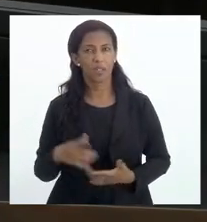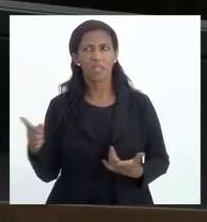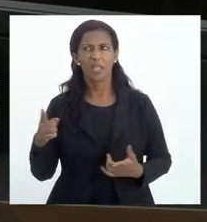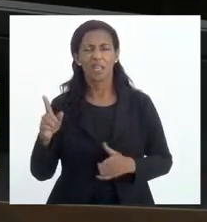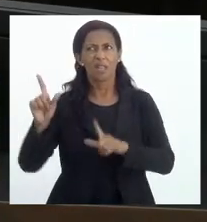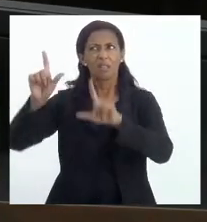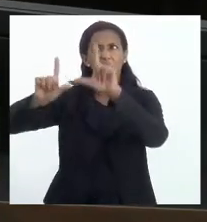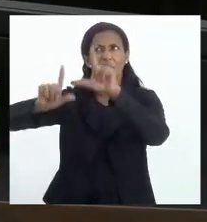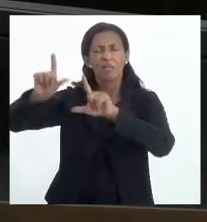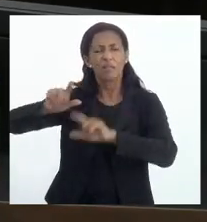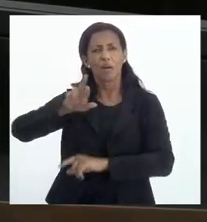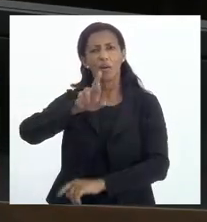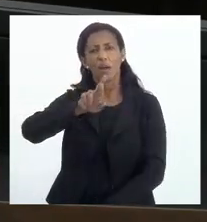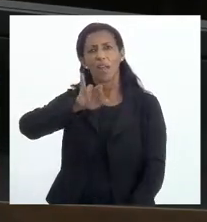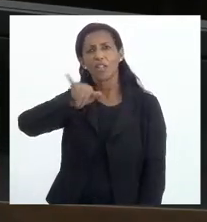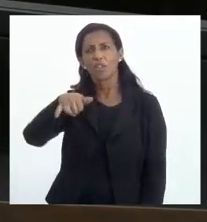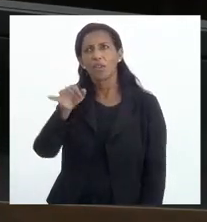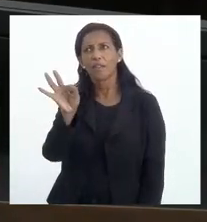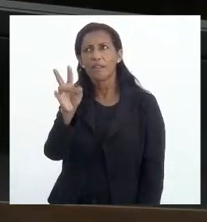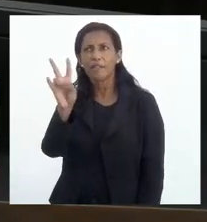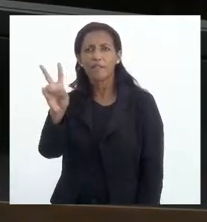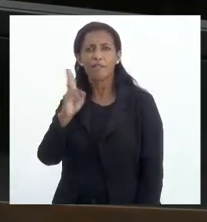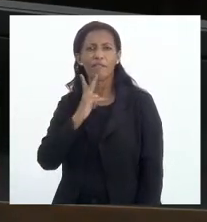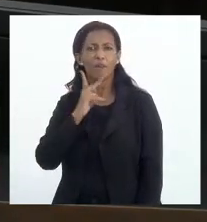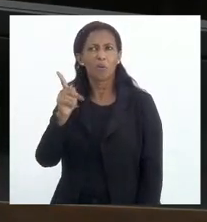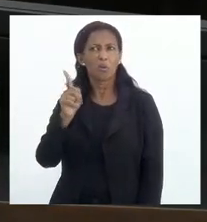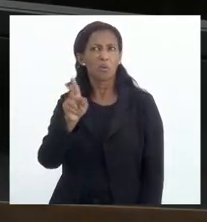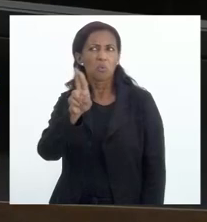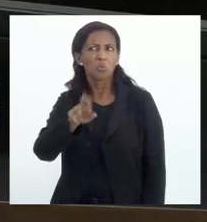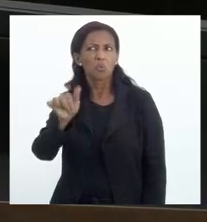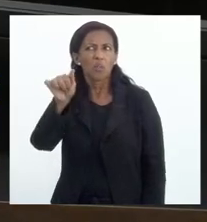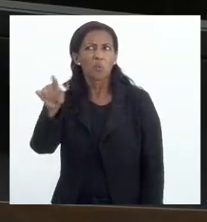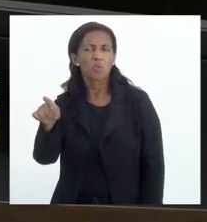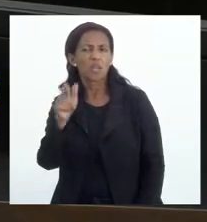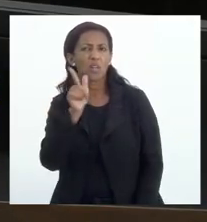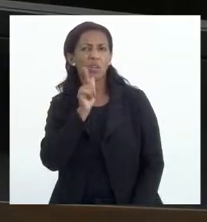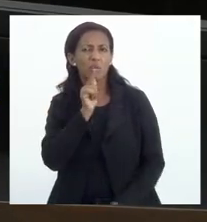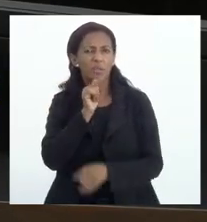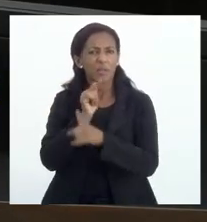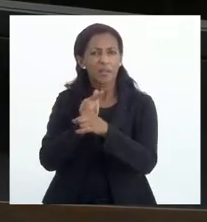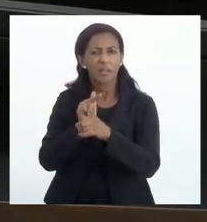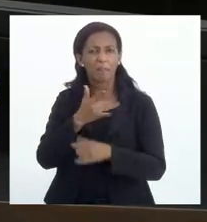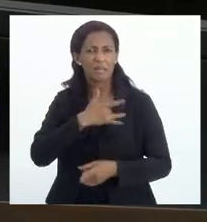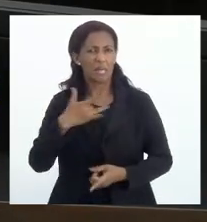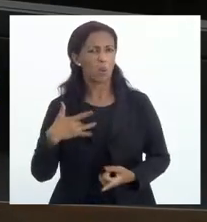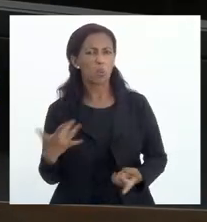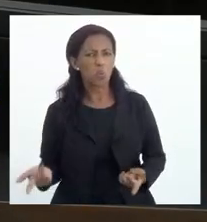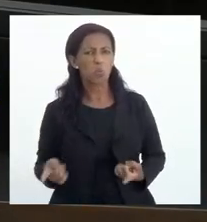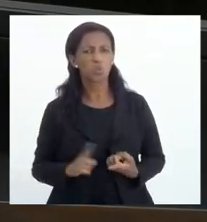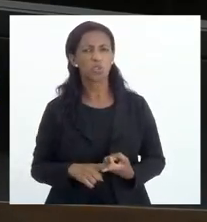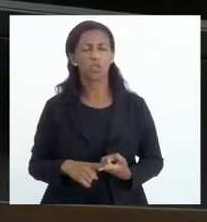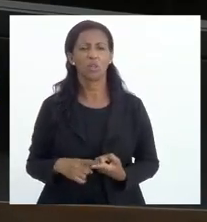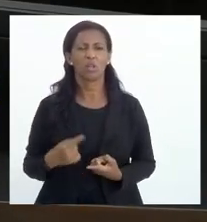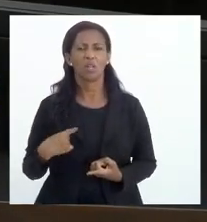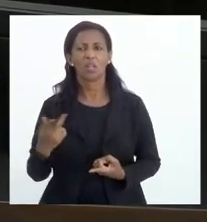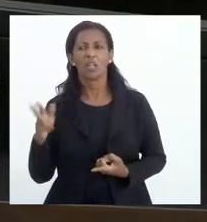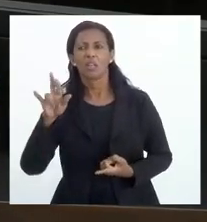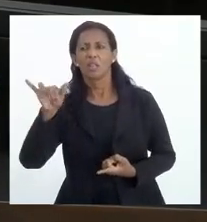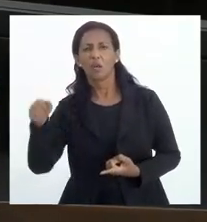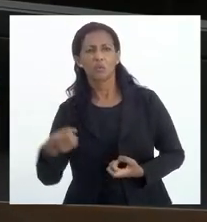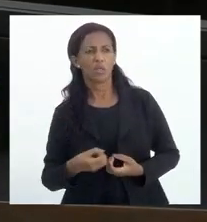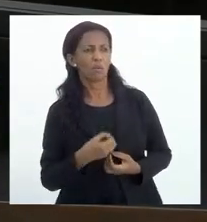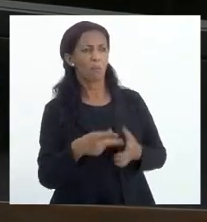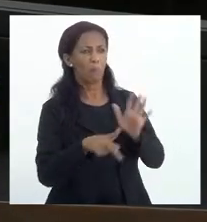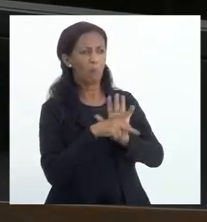RJTV nos questionou, dizendo que a gente não estava utilizando dinheiro para a SEDAI, para a saúde, que a gente estava usando dinheiro para